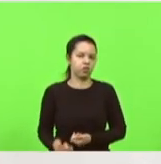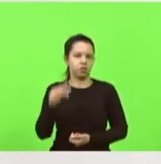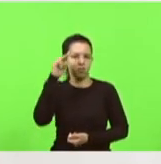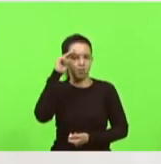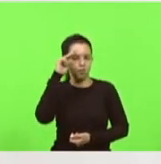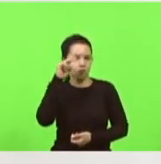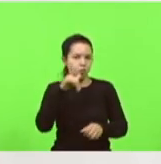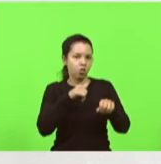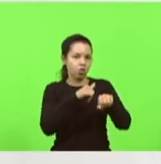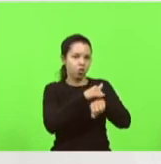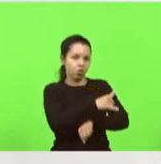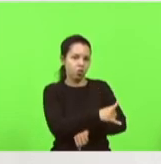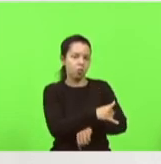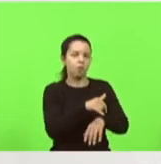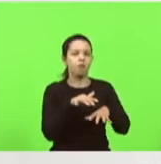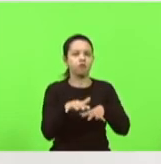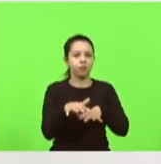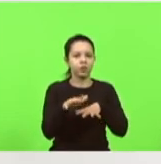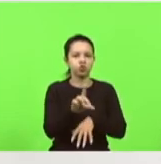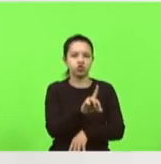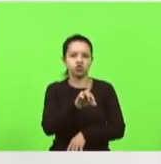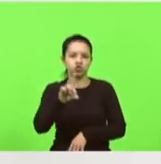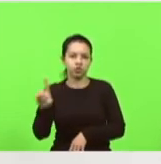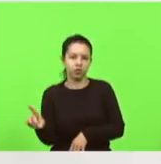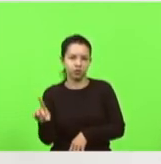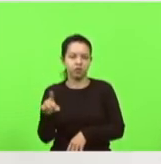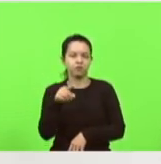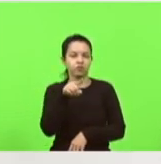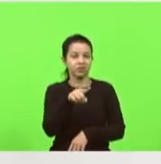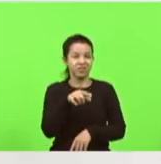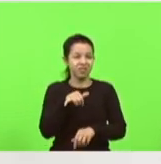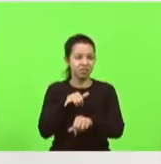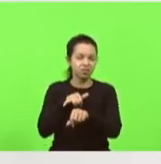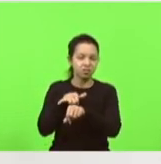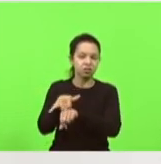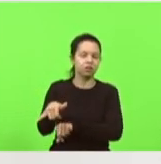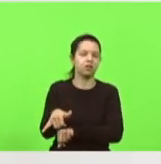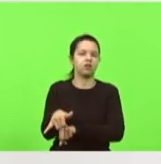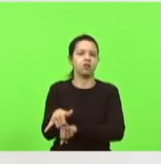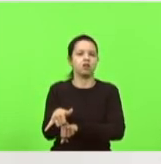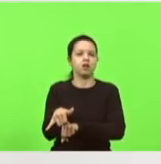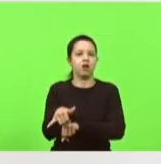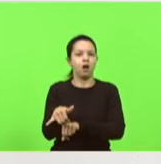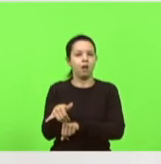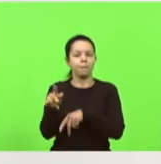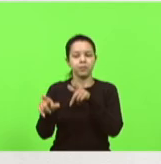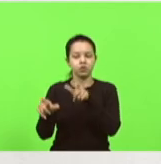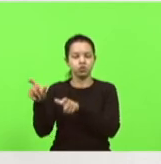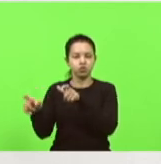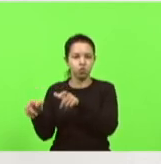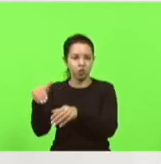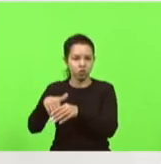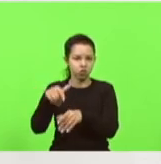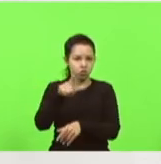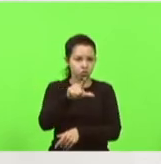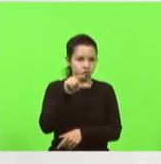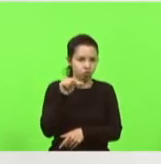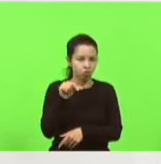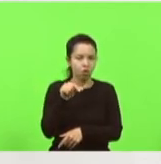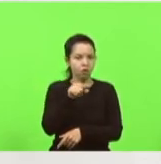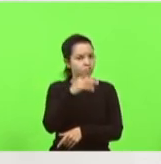de direita no estado de Santa Catarina, quando o senhor traiu aqueles que o elegeram, o senhor não se dava conta do que estava por